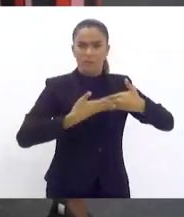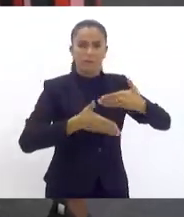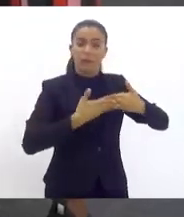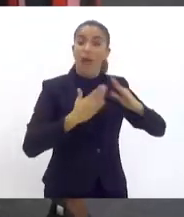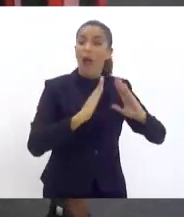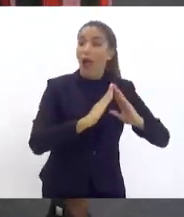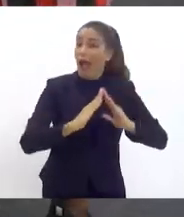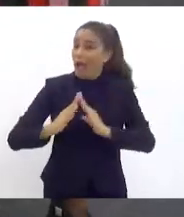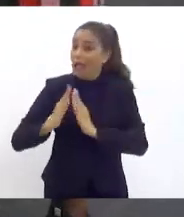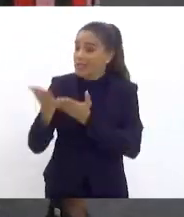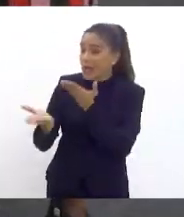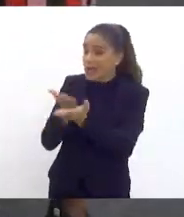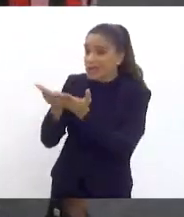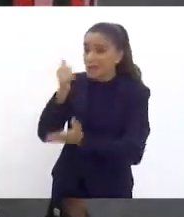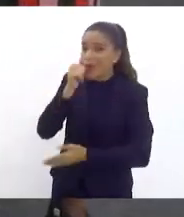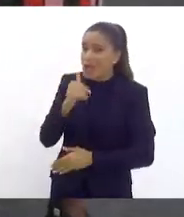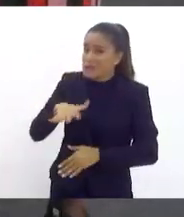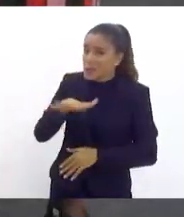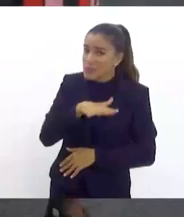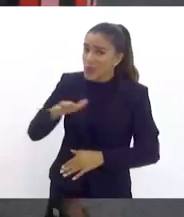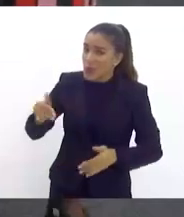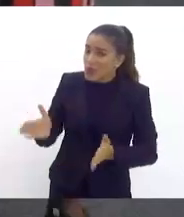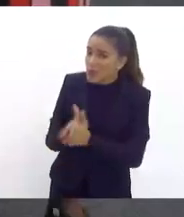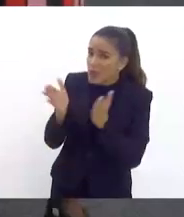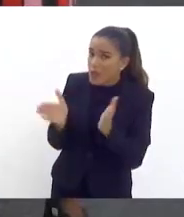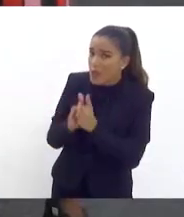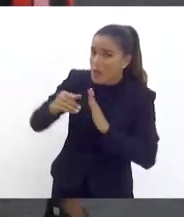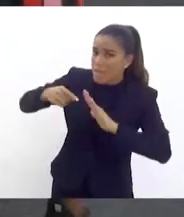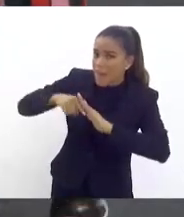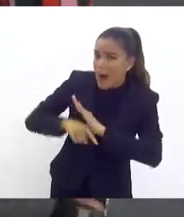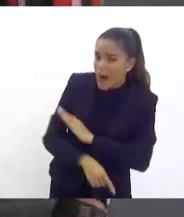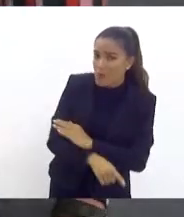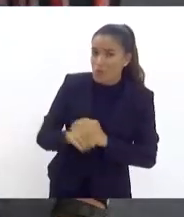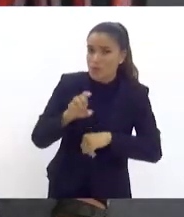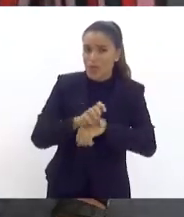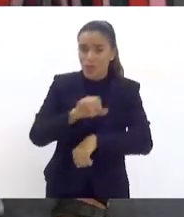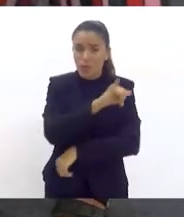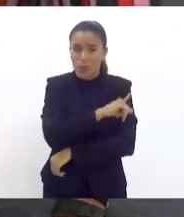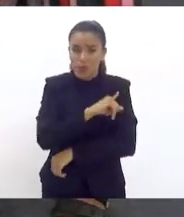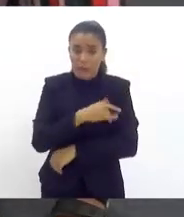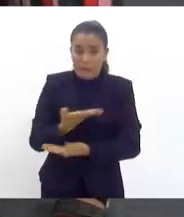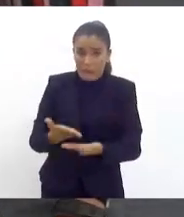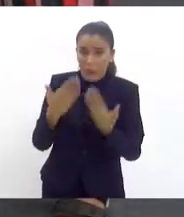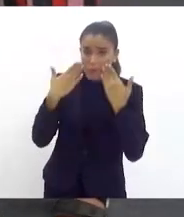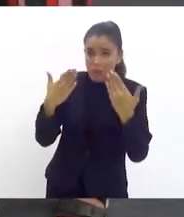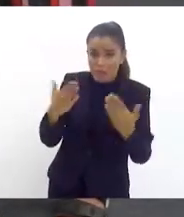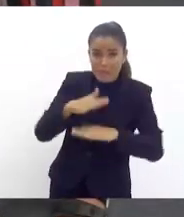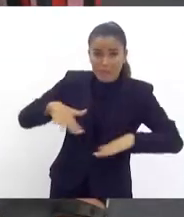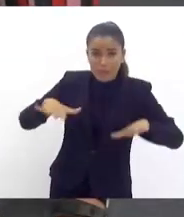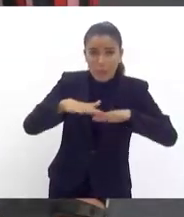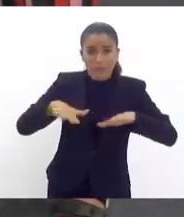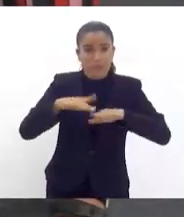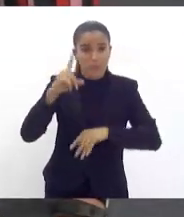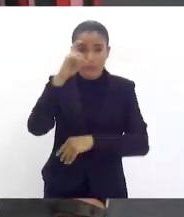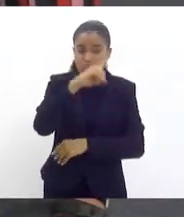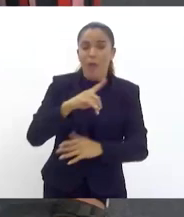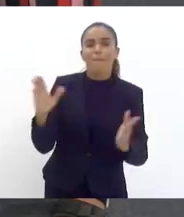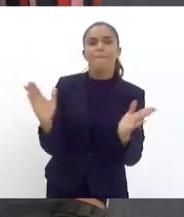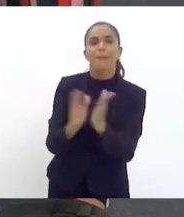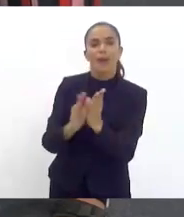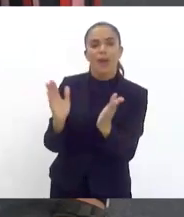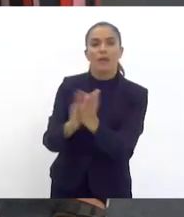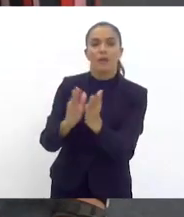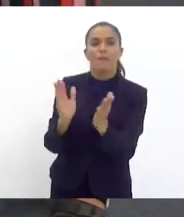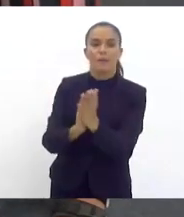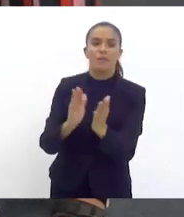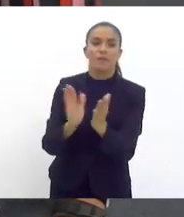atendem, inclusive, mulheres mais vulneráveis localizadas na periferia do Estado do Rio de Janeiro. Então, diante de tudo isso, queria mais uma vez parabenizar